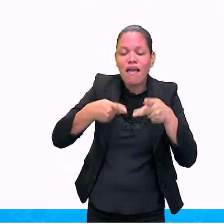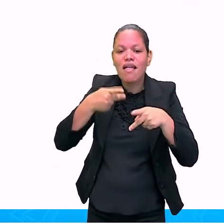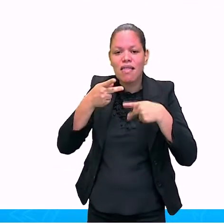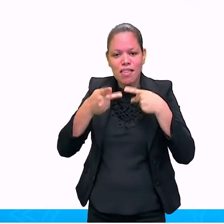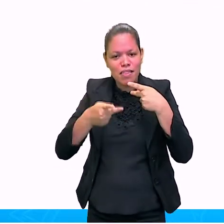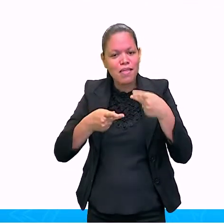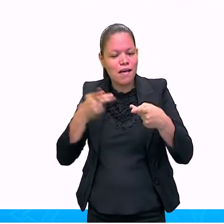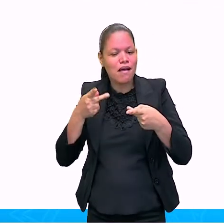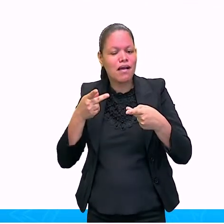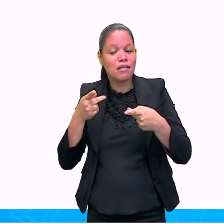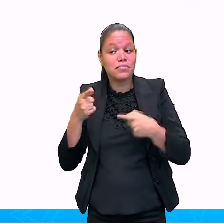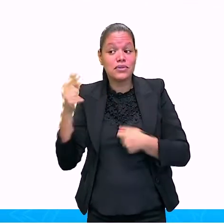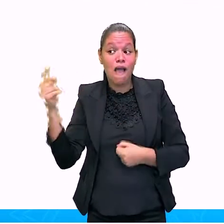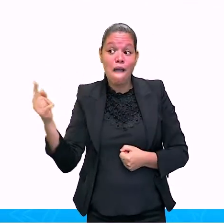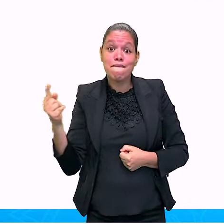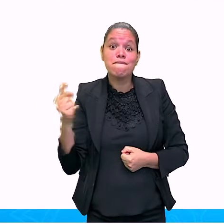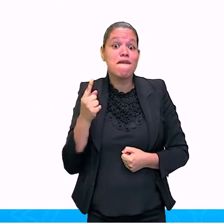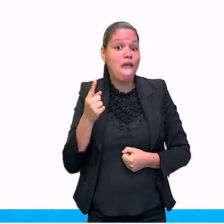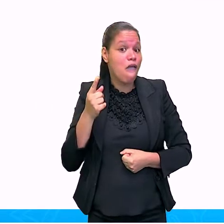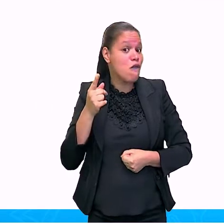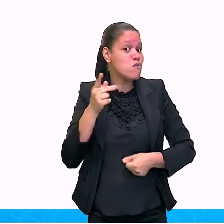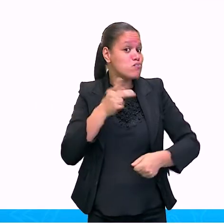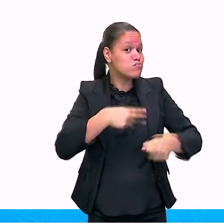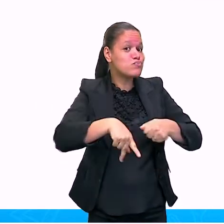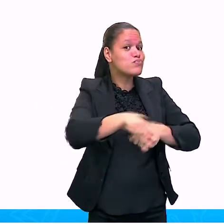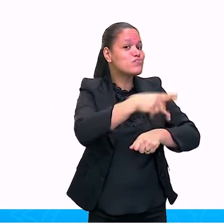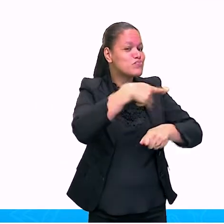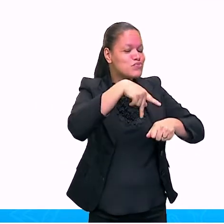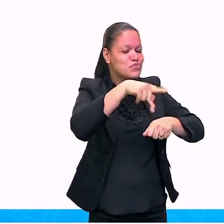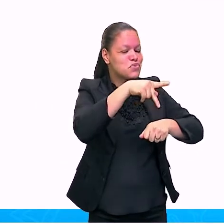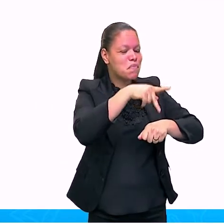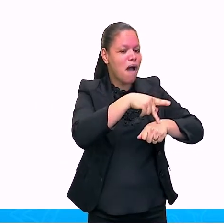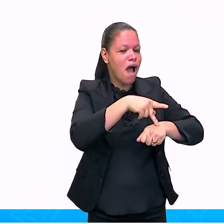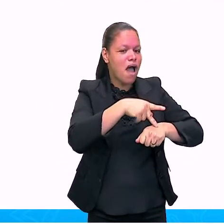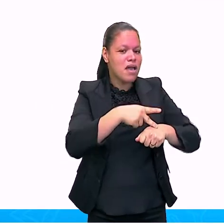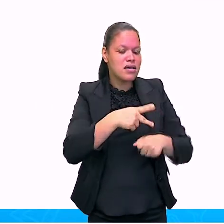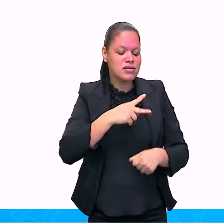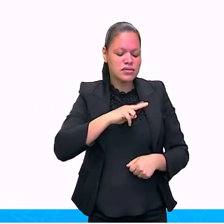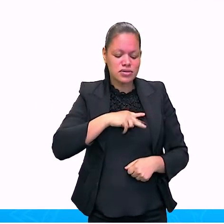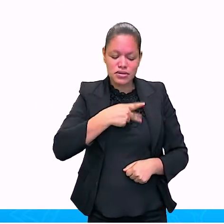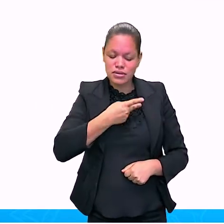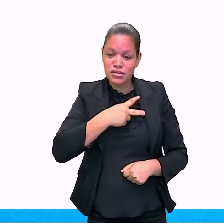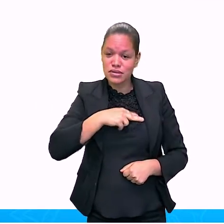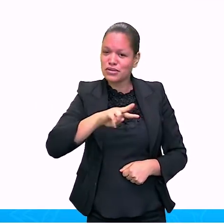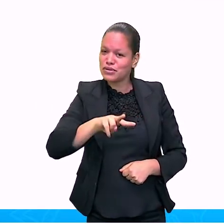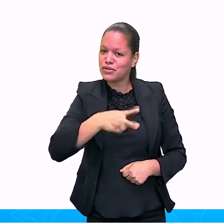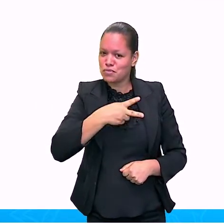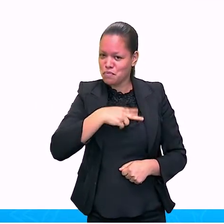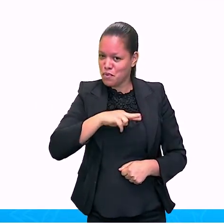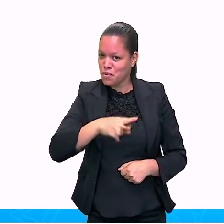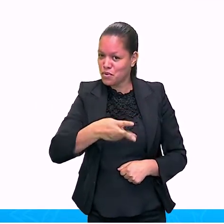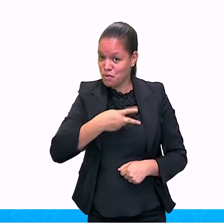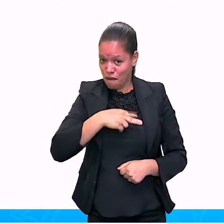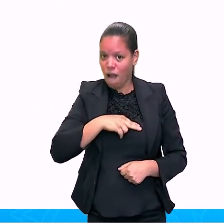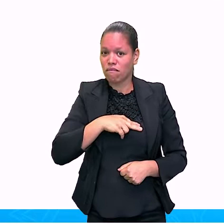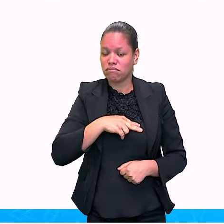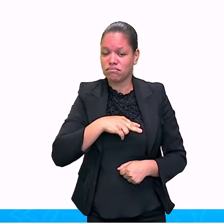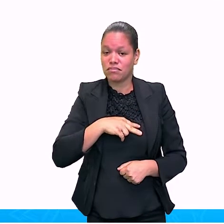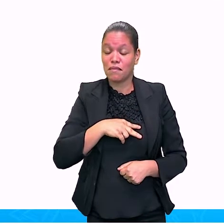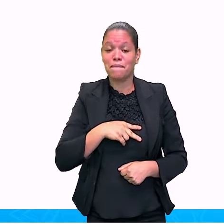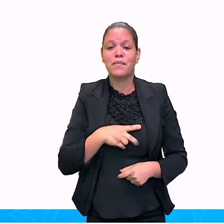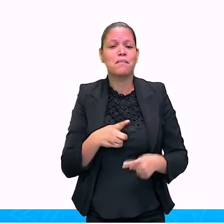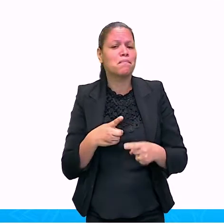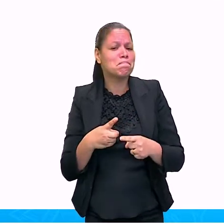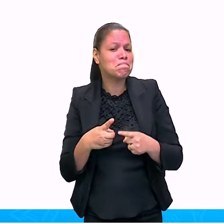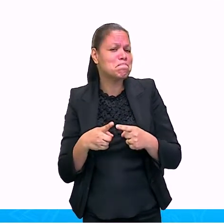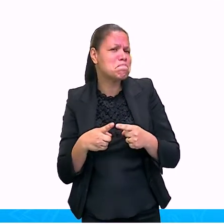portuguesa através dessa cultura. Então, apesar de termos aqui os indígenas primeiro, mas Portugal